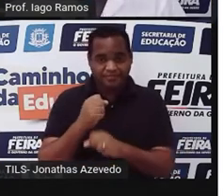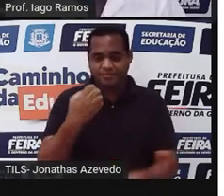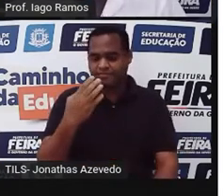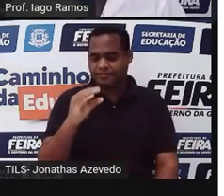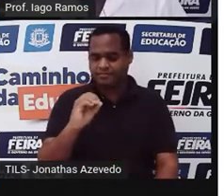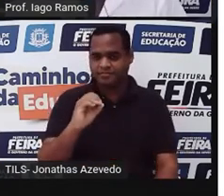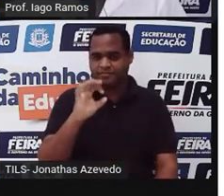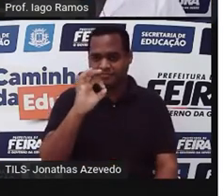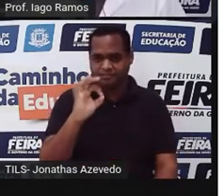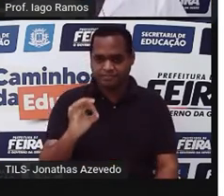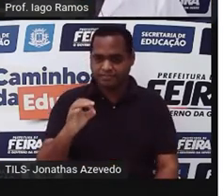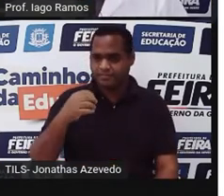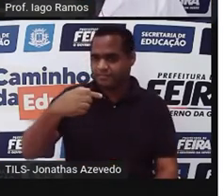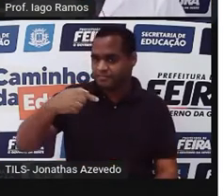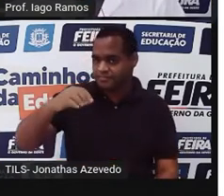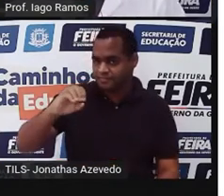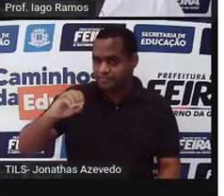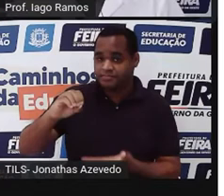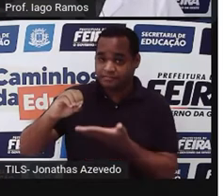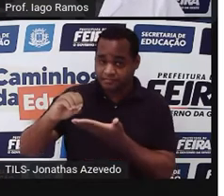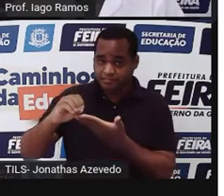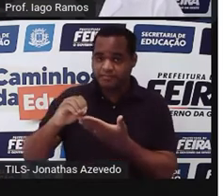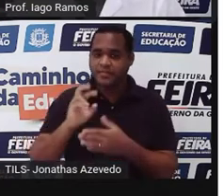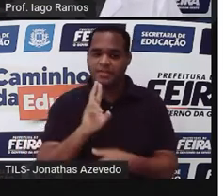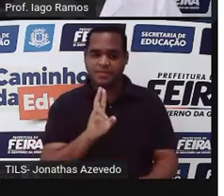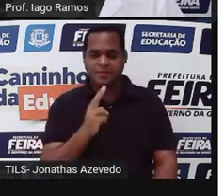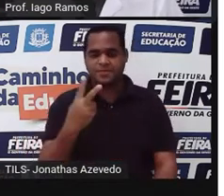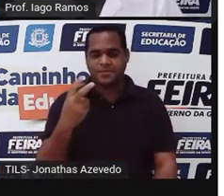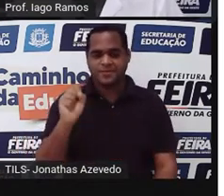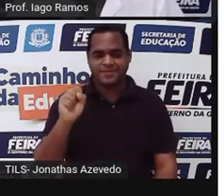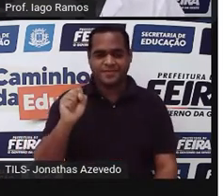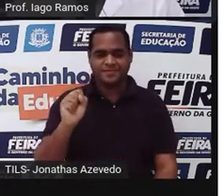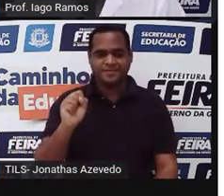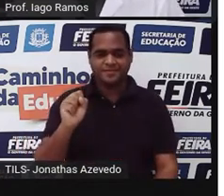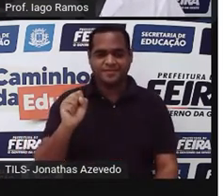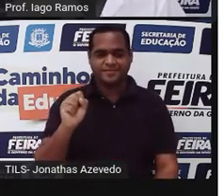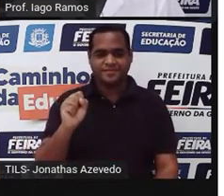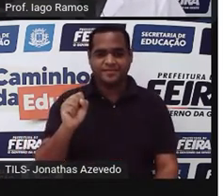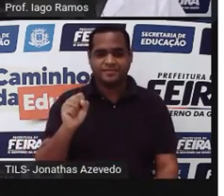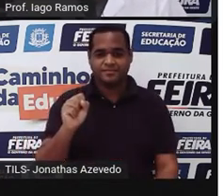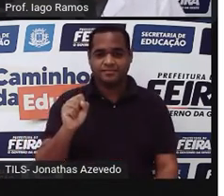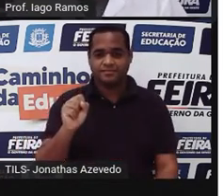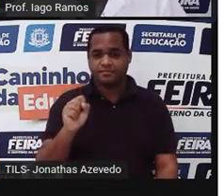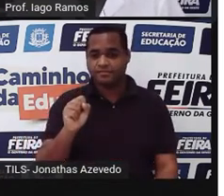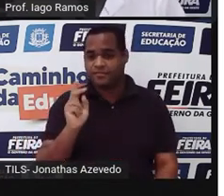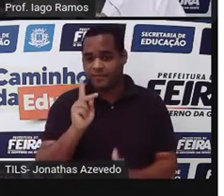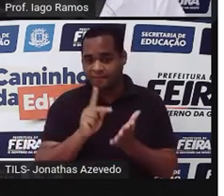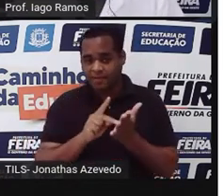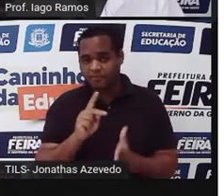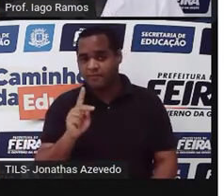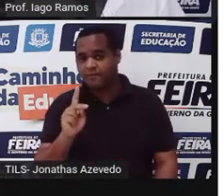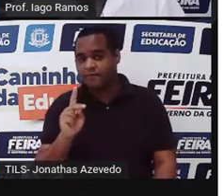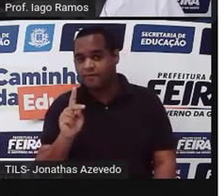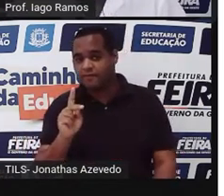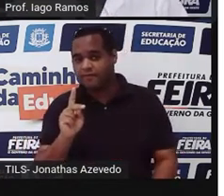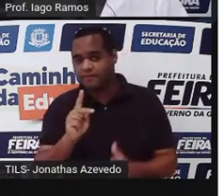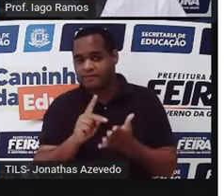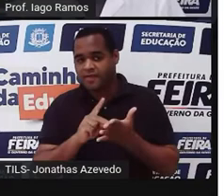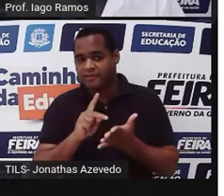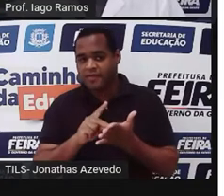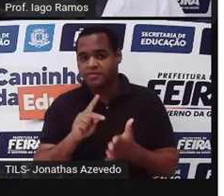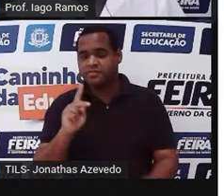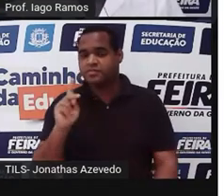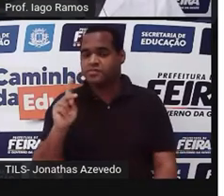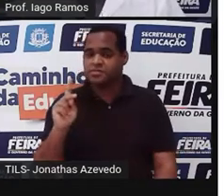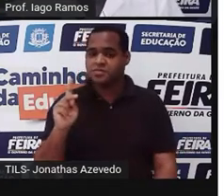quarenta por cento de 70 O resultado é 28 isso é verdadeiro o botãozinho Verde